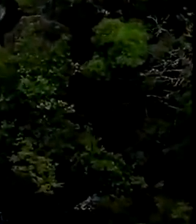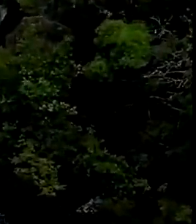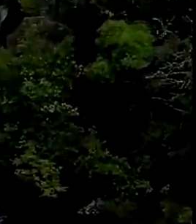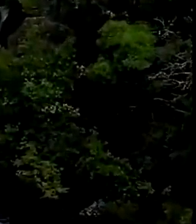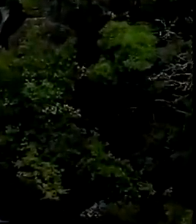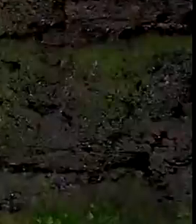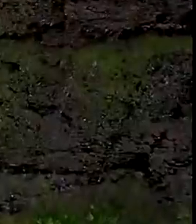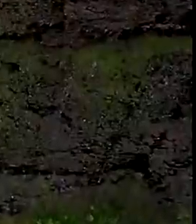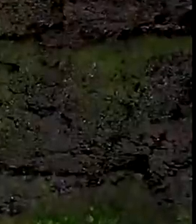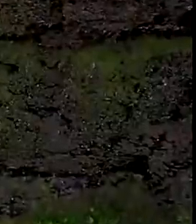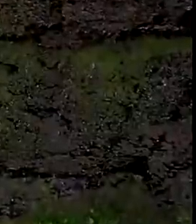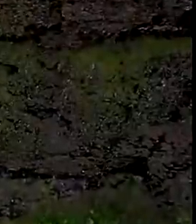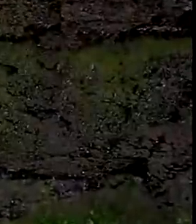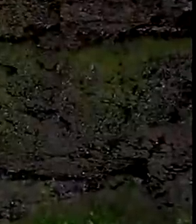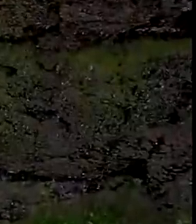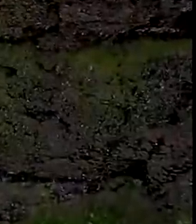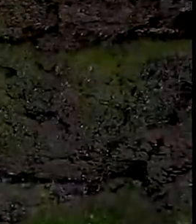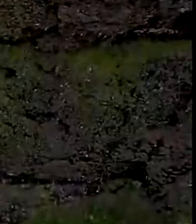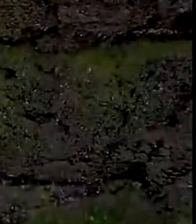te amo